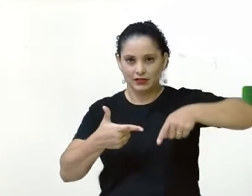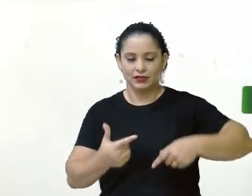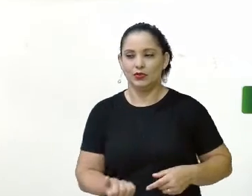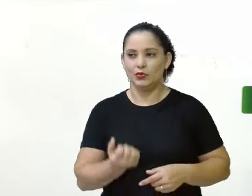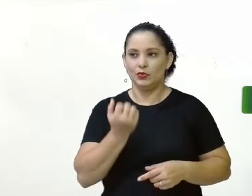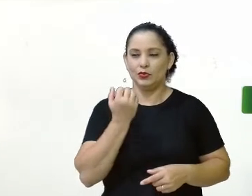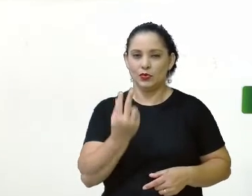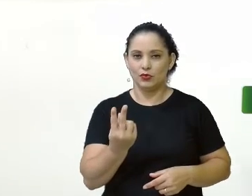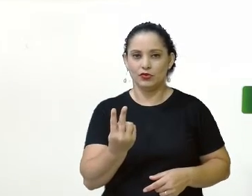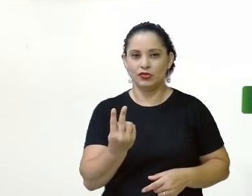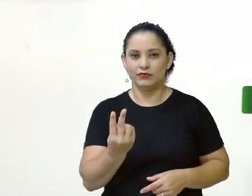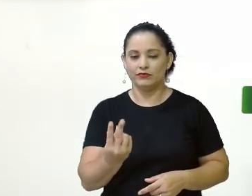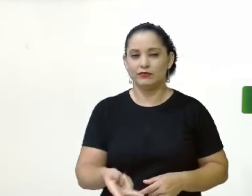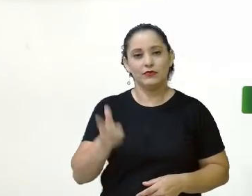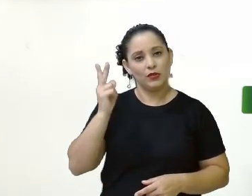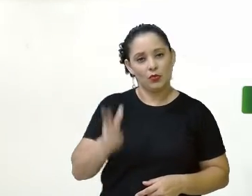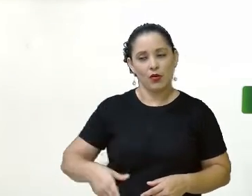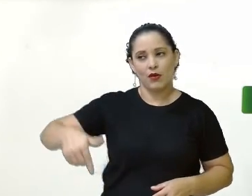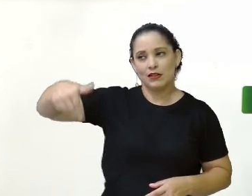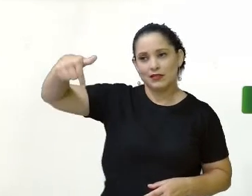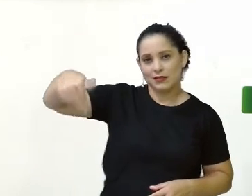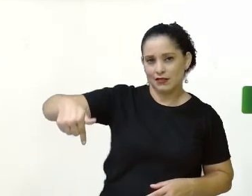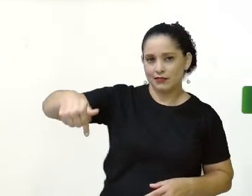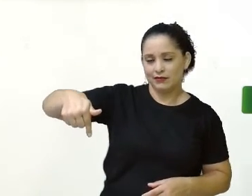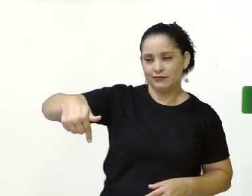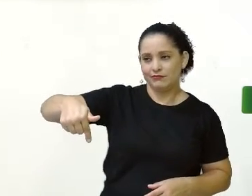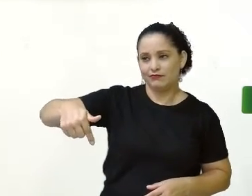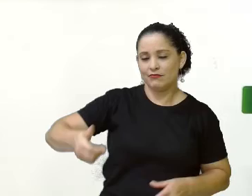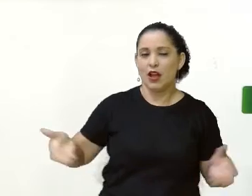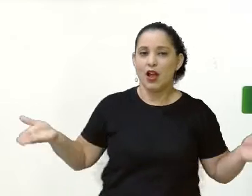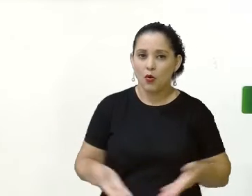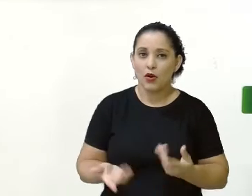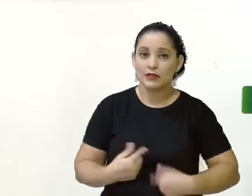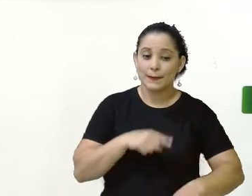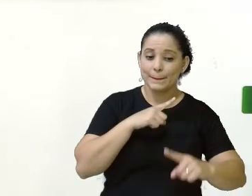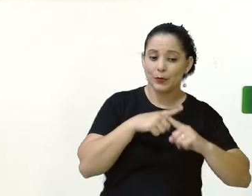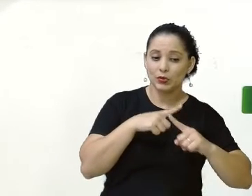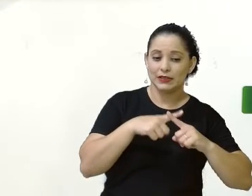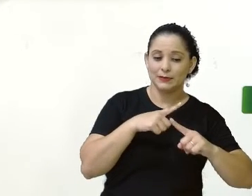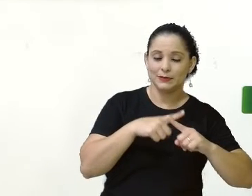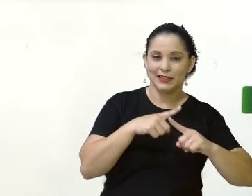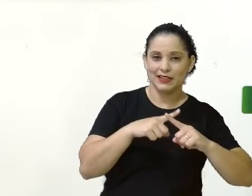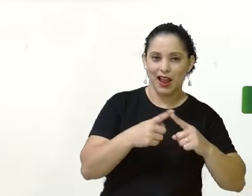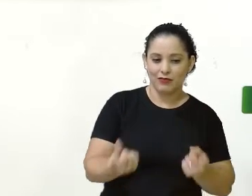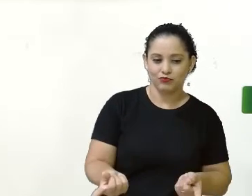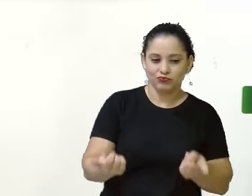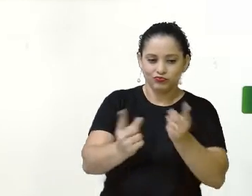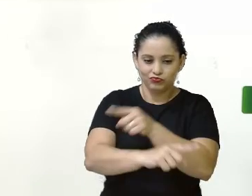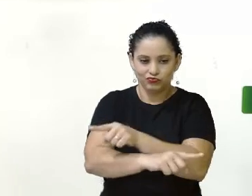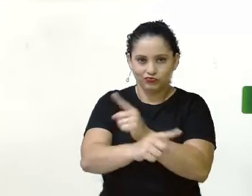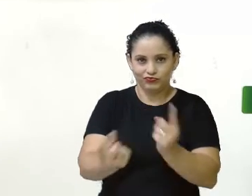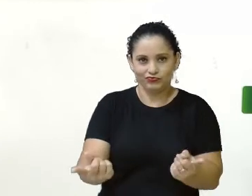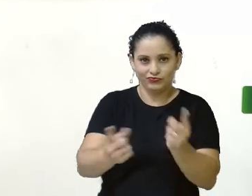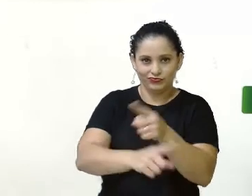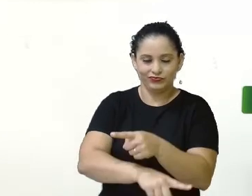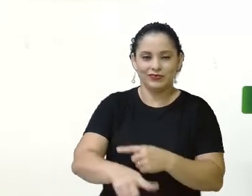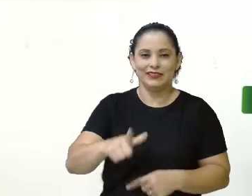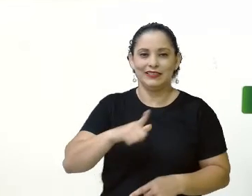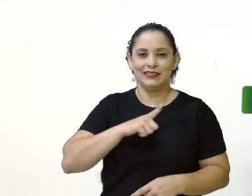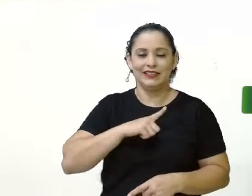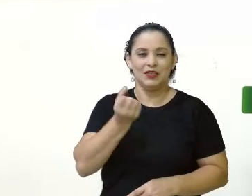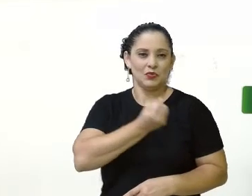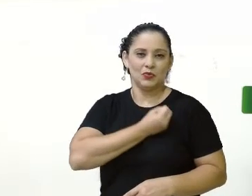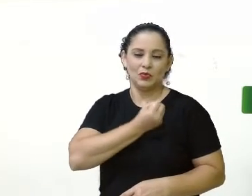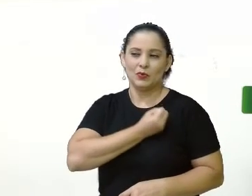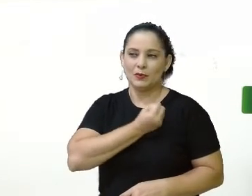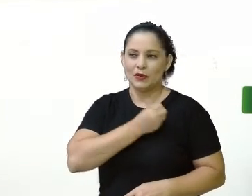Se eu multiplicar esse meu resultado pelo meu divisor, eu vou ter exatamente o meu